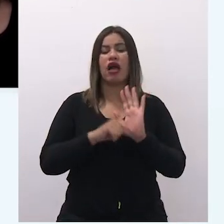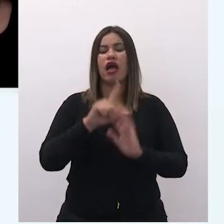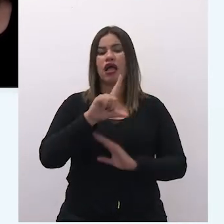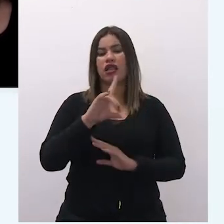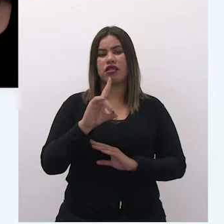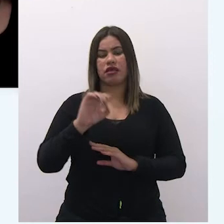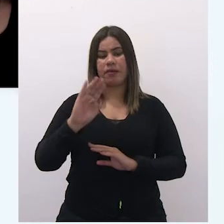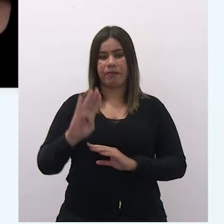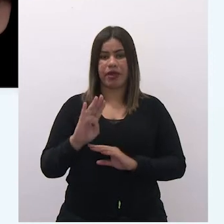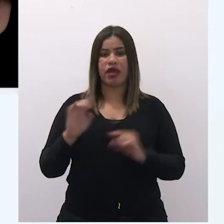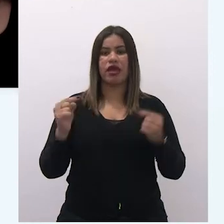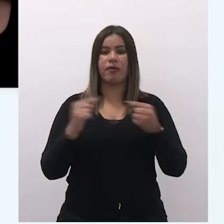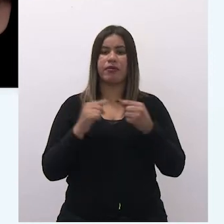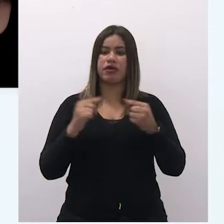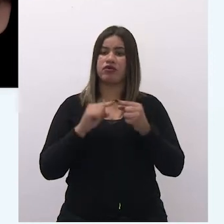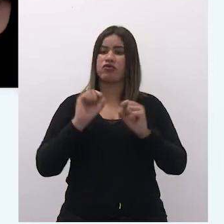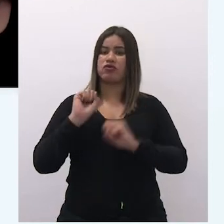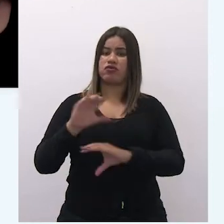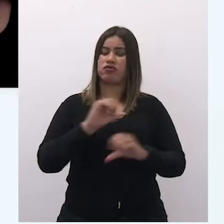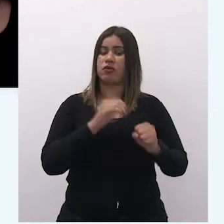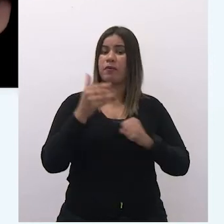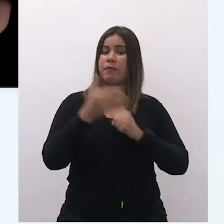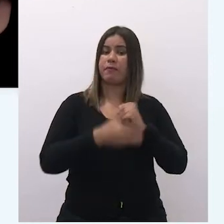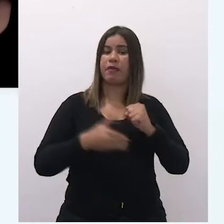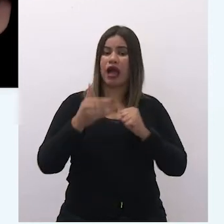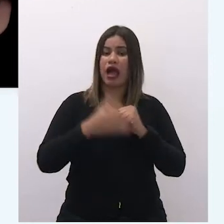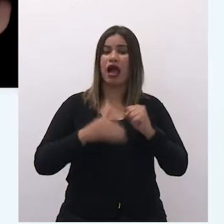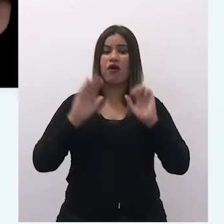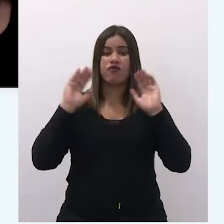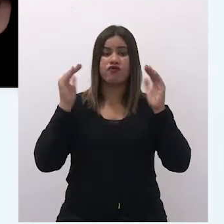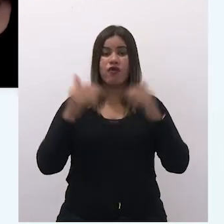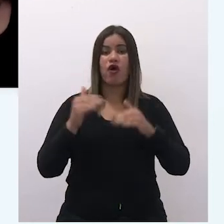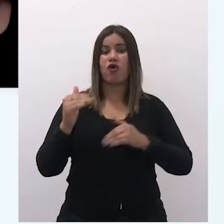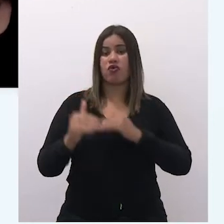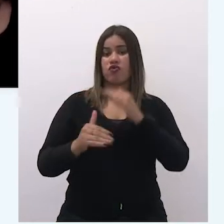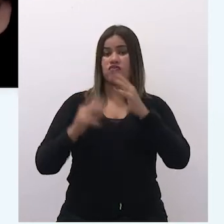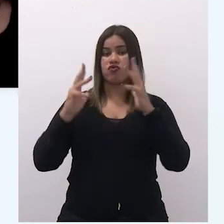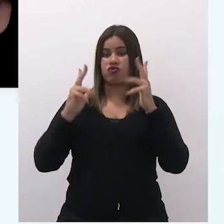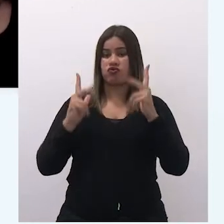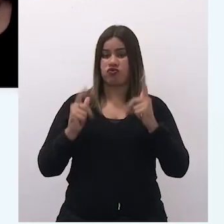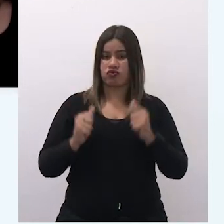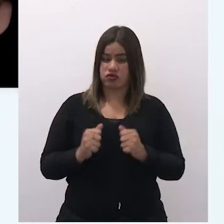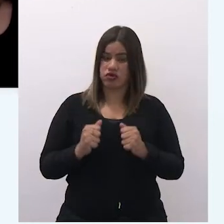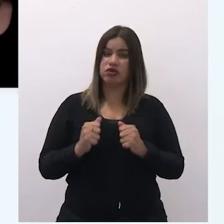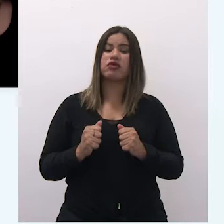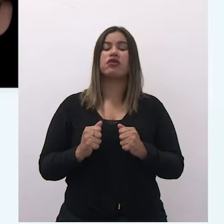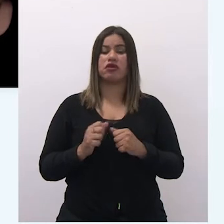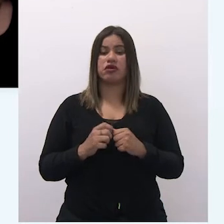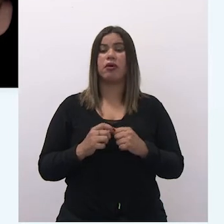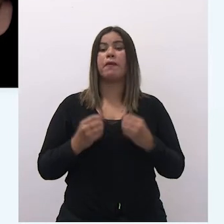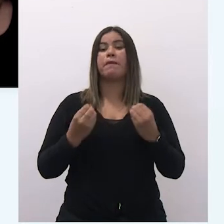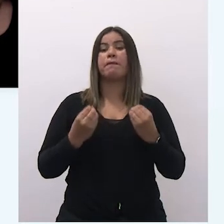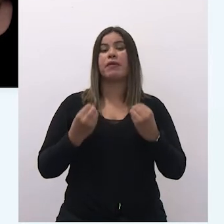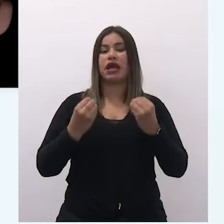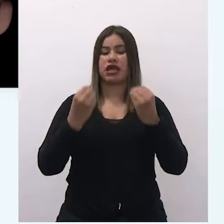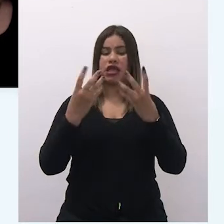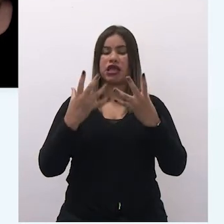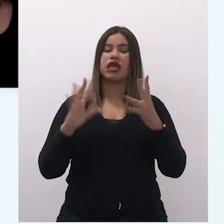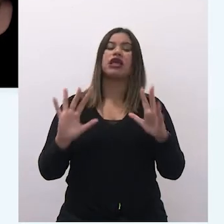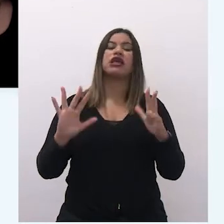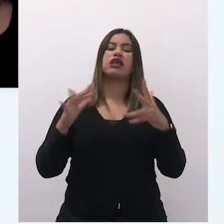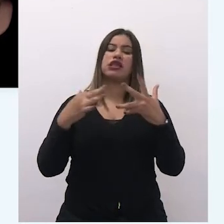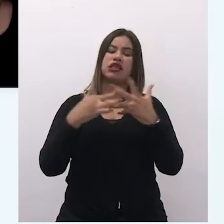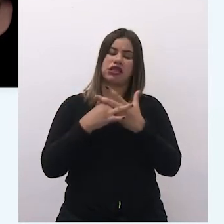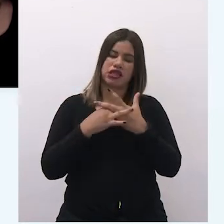sobre o desenvolvimento, a educação básica ela deve estar voltada para o desenvolvimento pleno da pessoa, para o exercício da